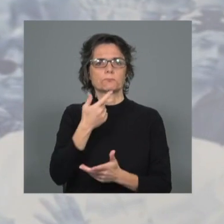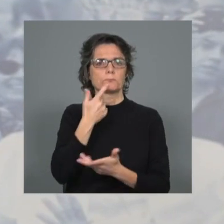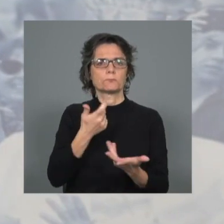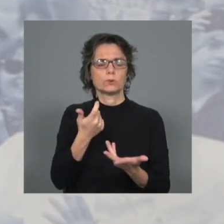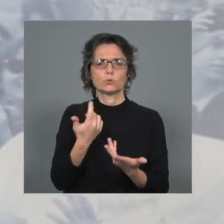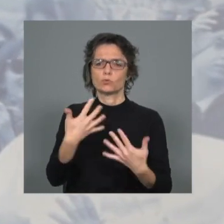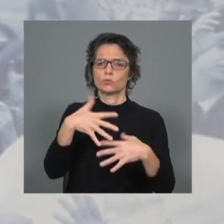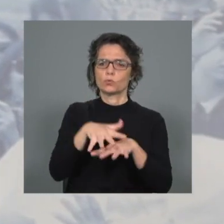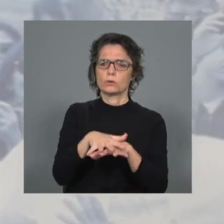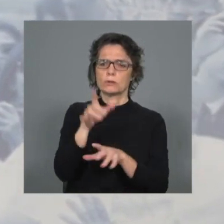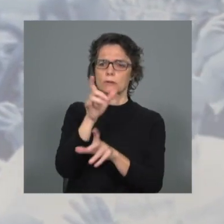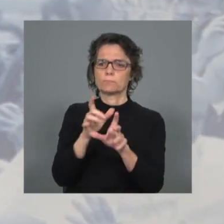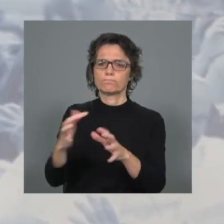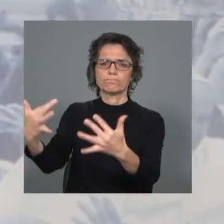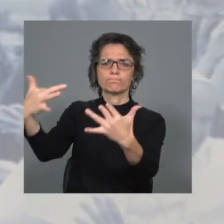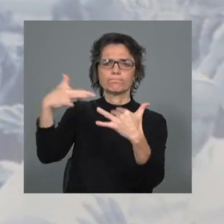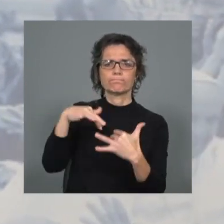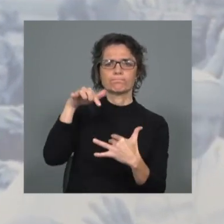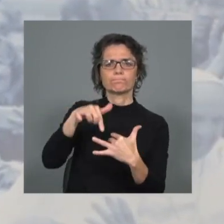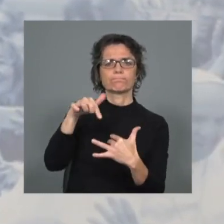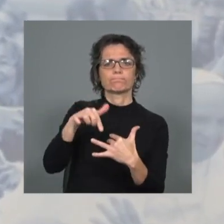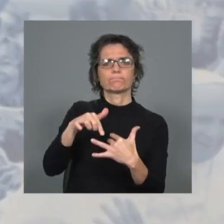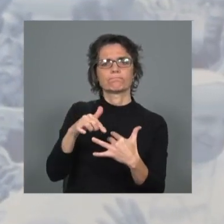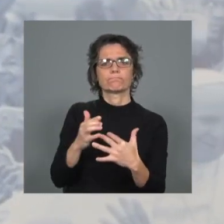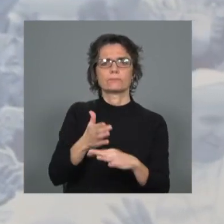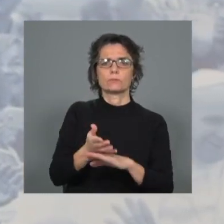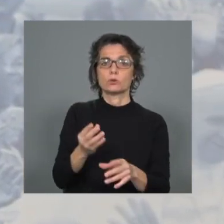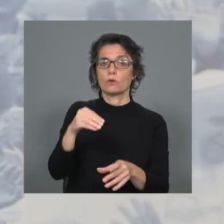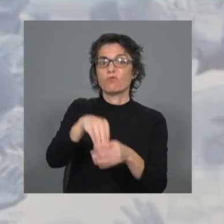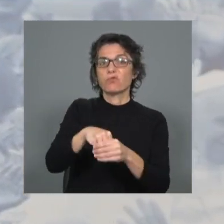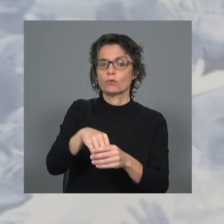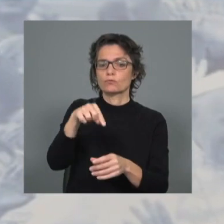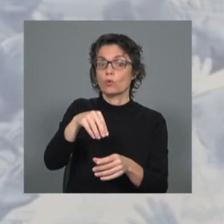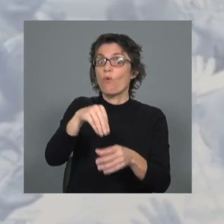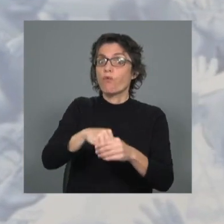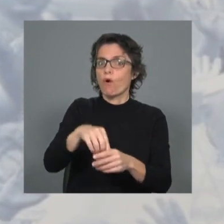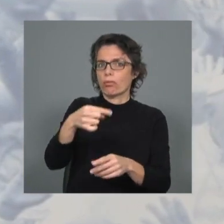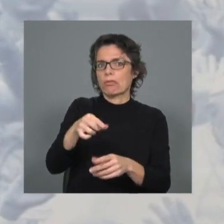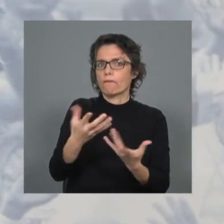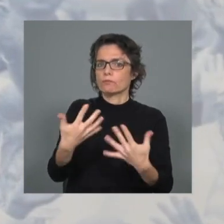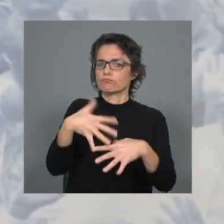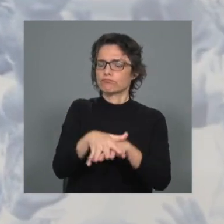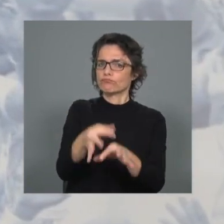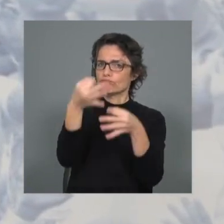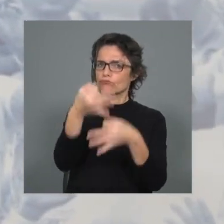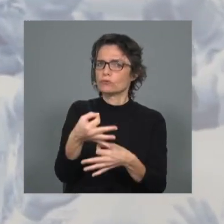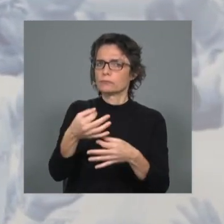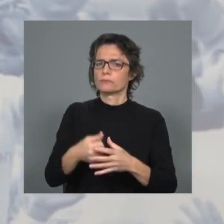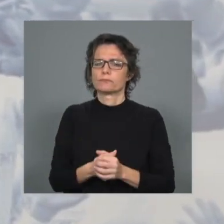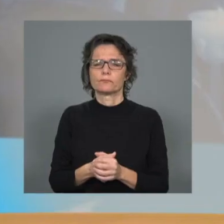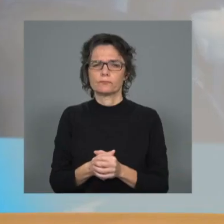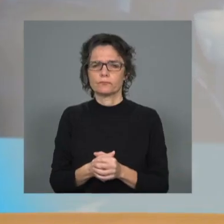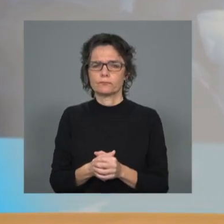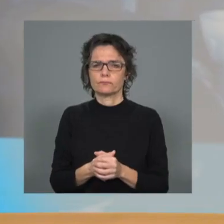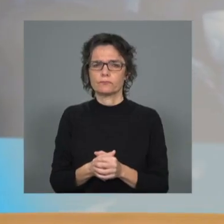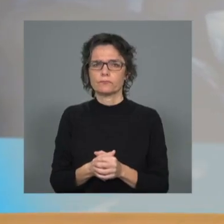dos migrantes através do voto? O voto é, de facto, um sinal de integração plena?